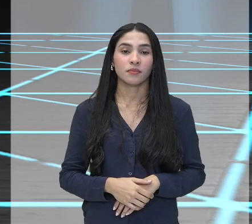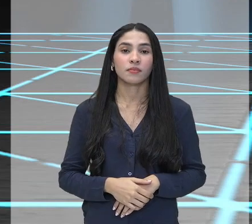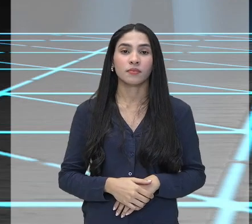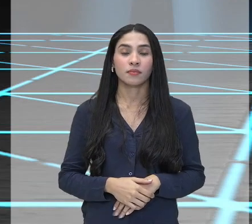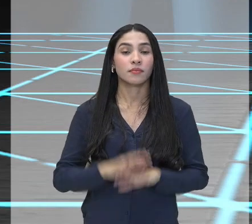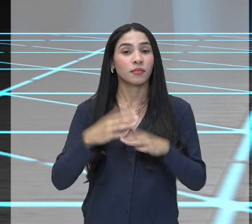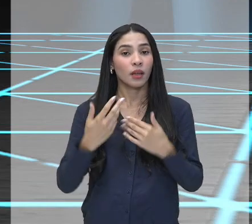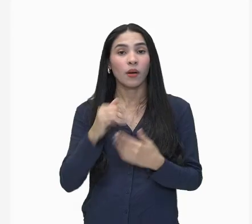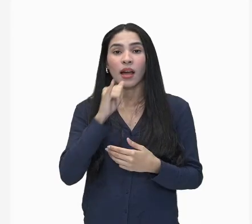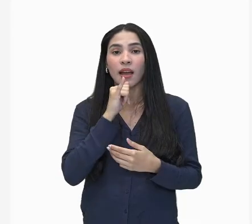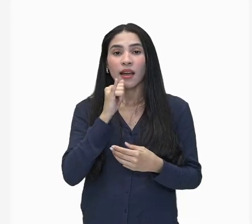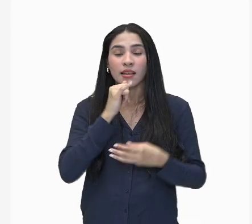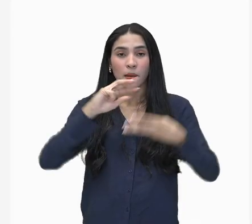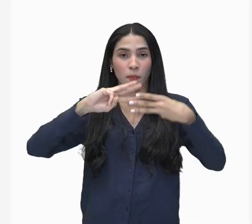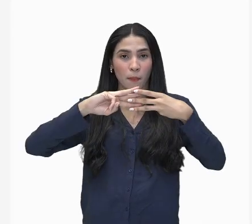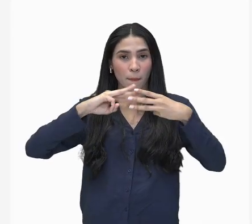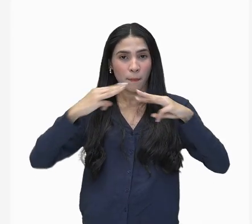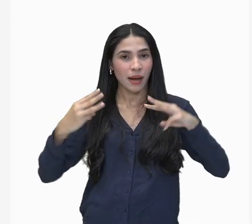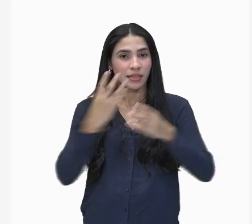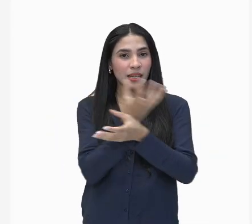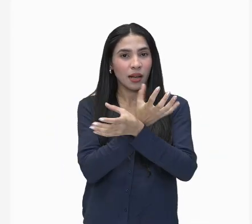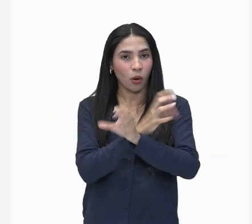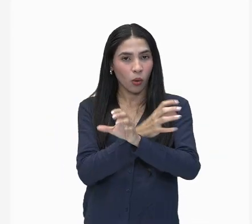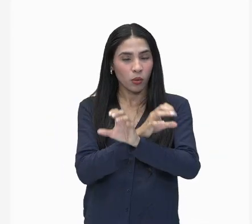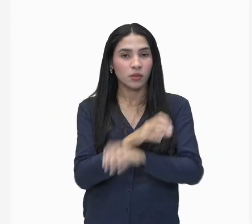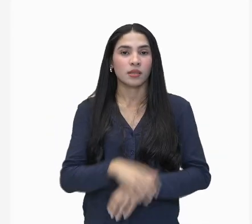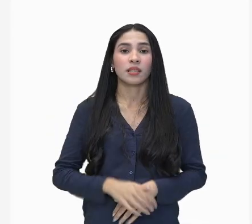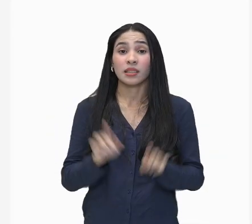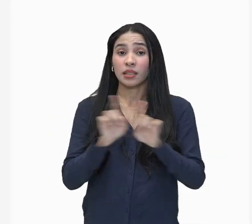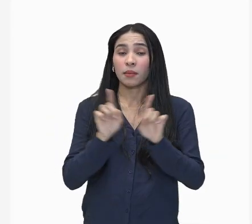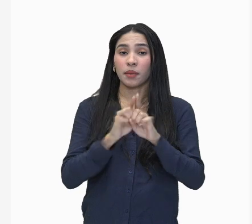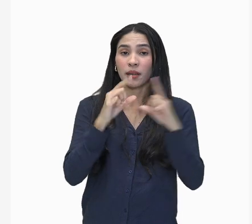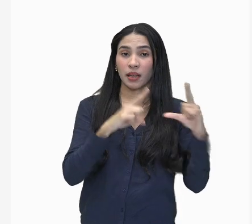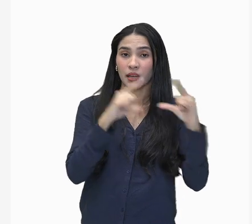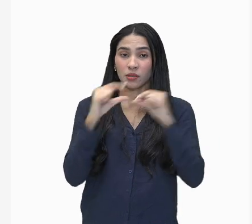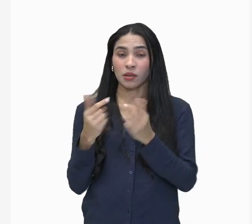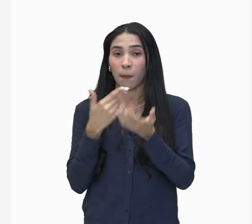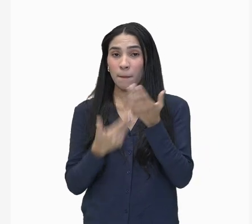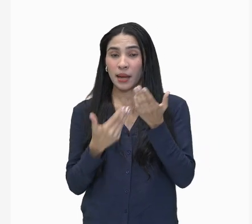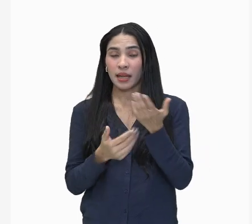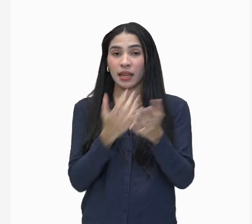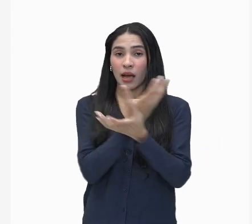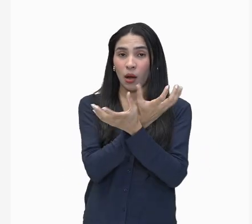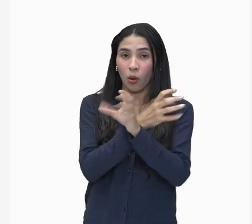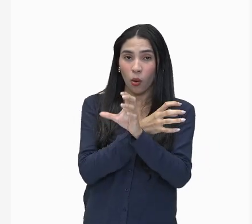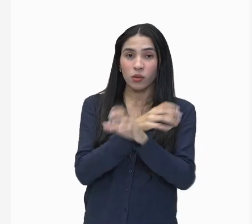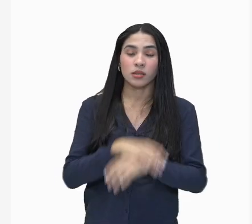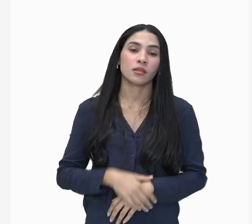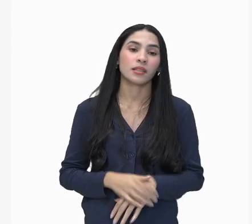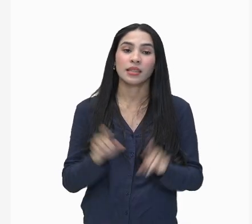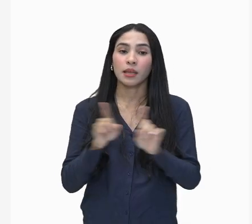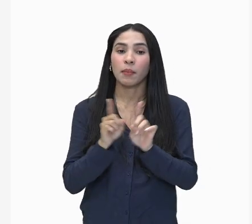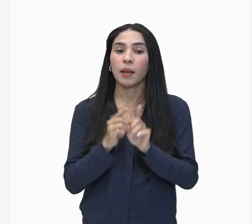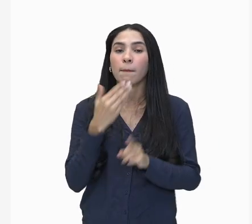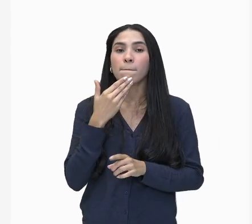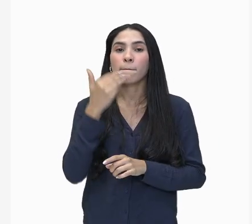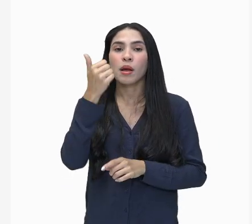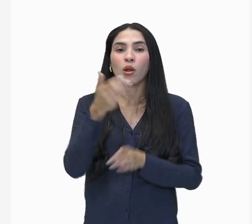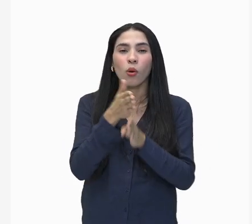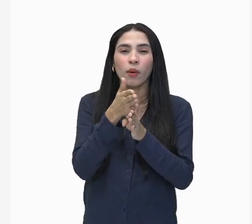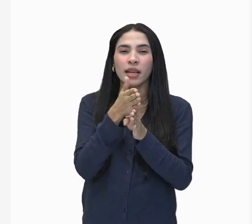do aumento da densidade óssea, da redução da perda óssea, né? Melhora ali do equilíbrio